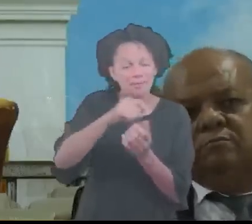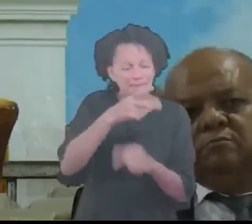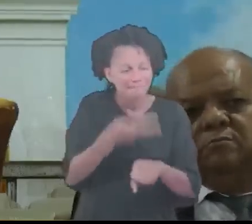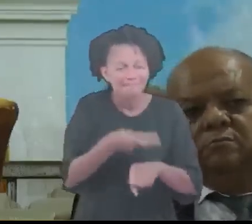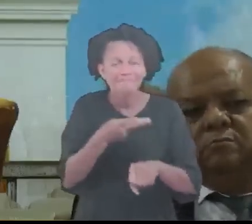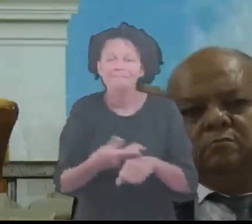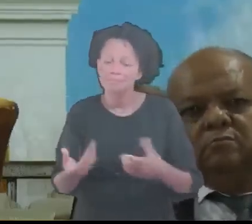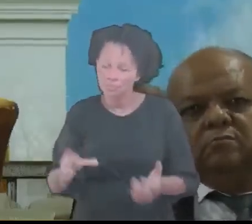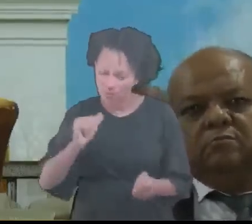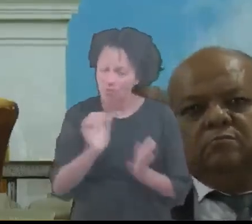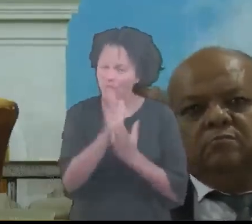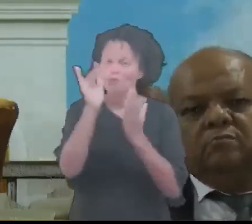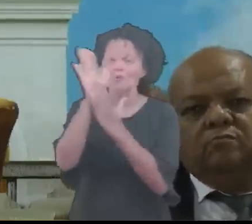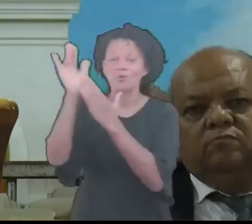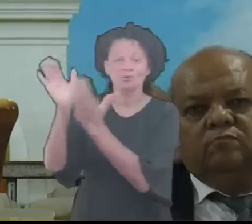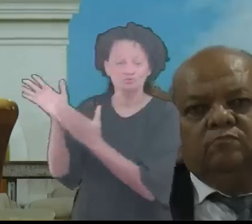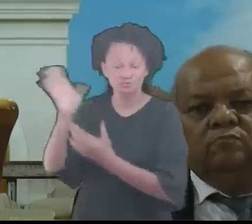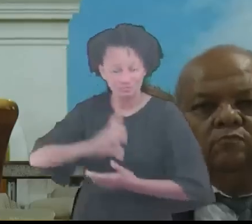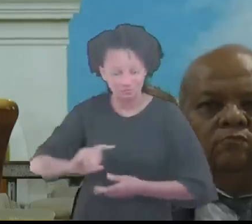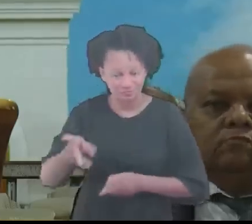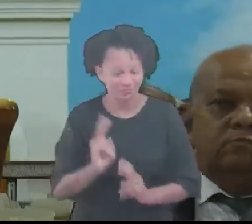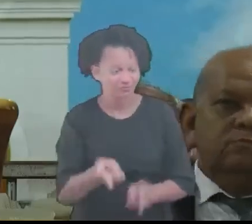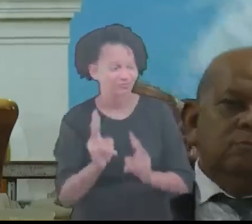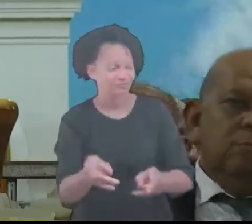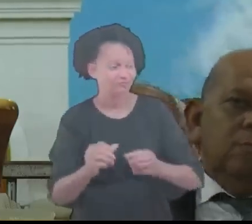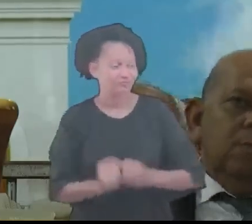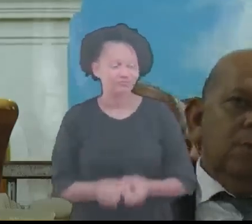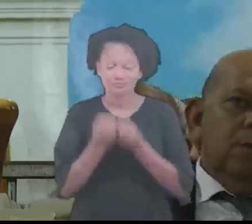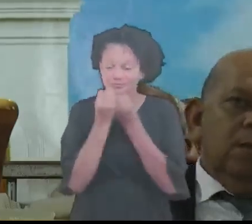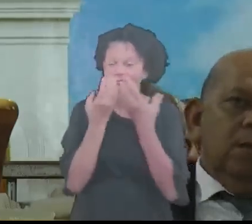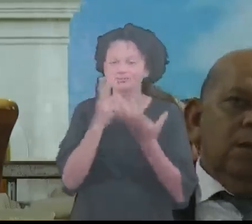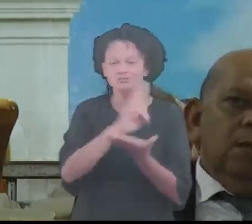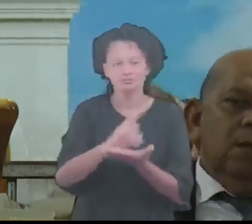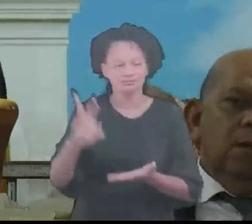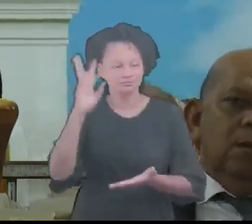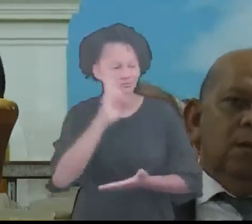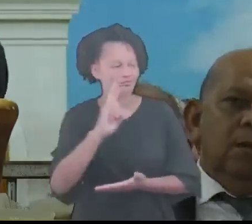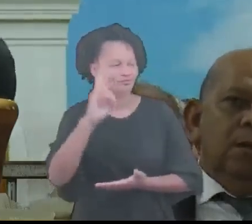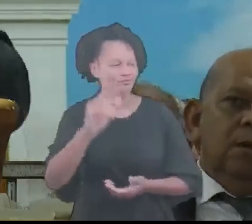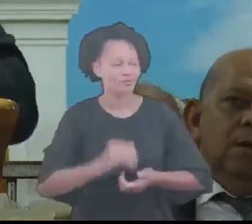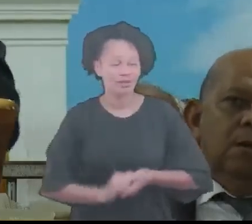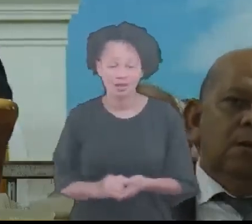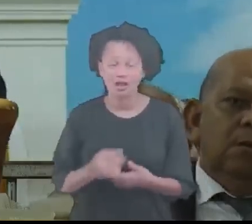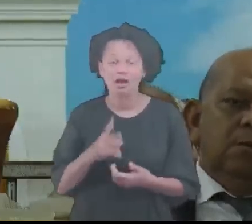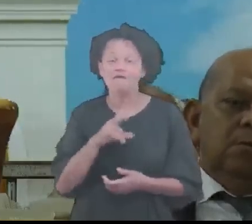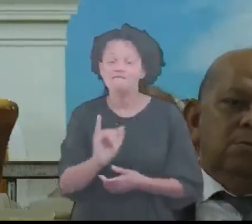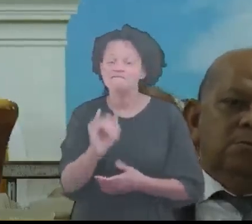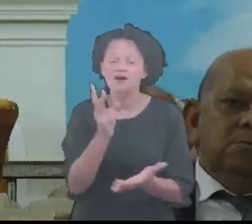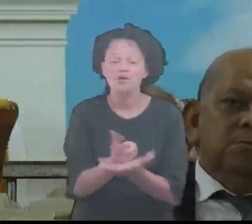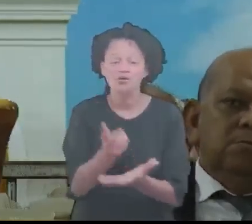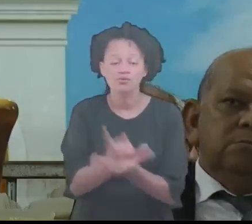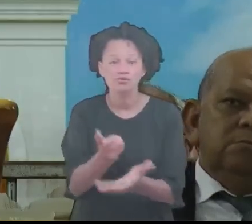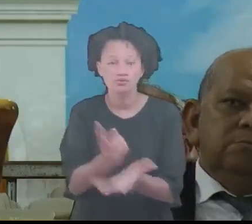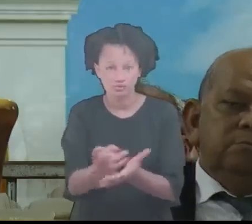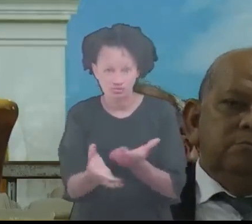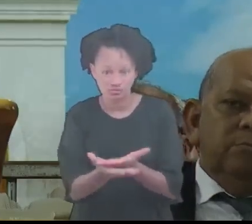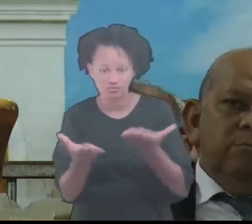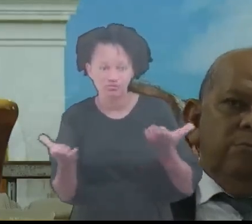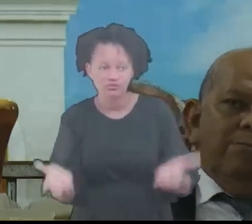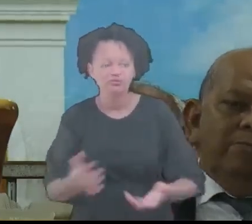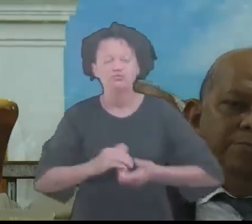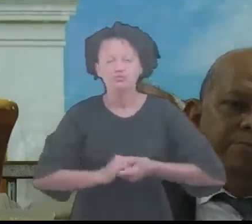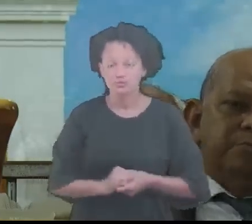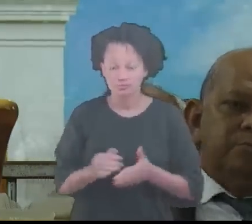Louvado seja Deus para sempre. Bendito seja o nome do Senhor. Mas aí vai continuando. No versículo 12,